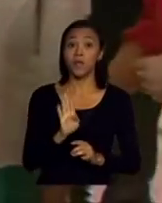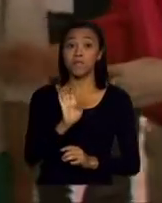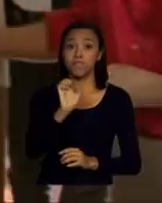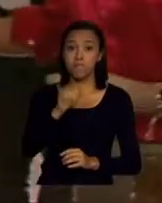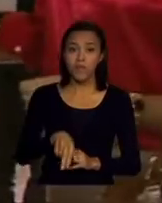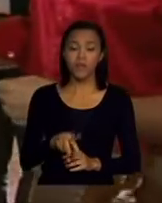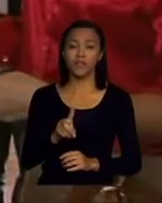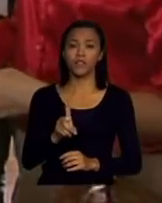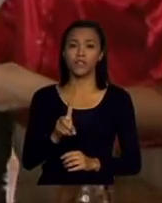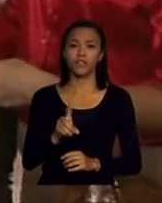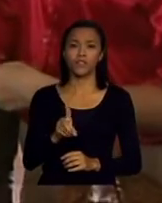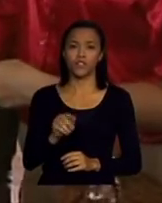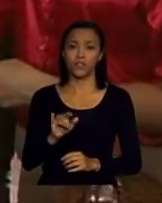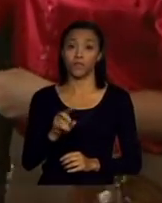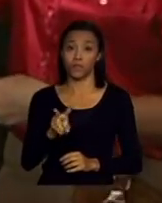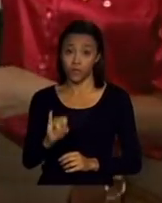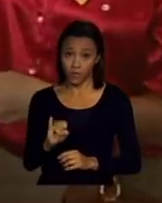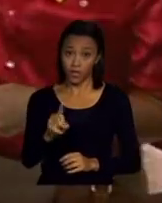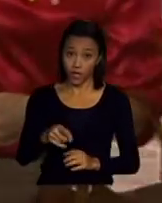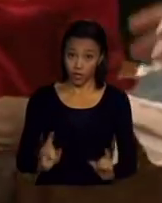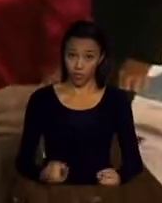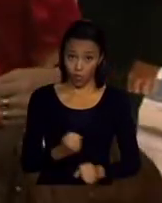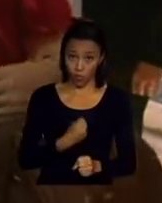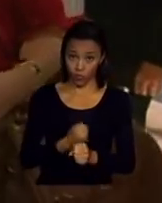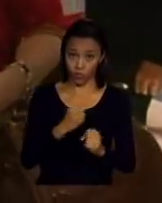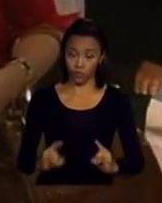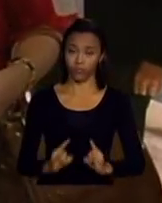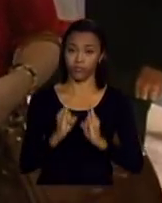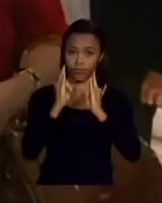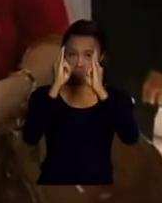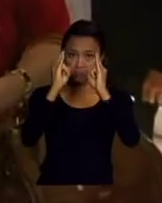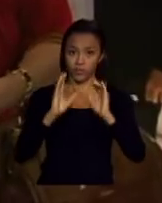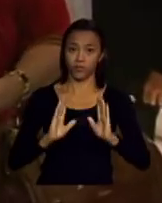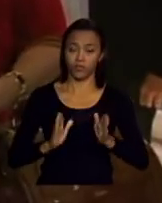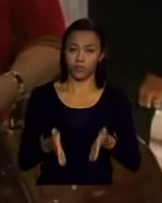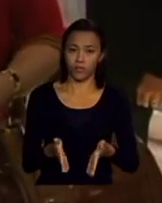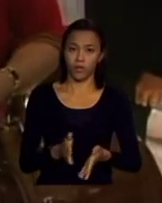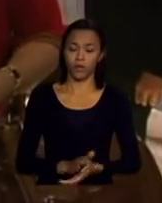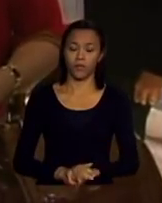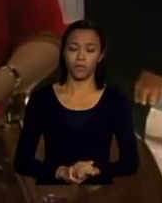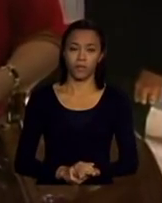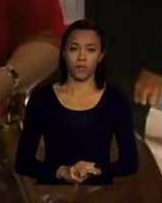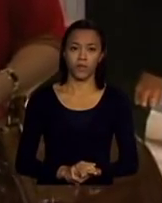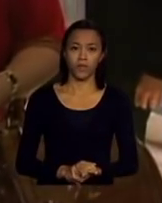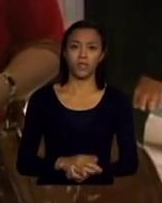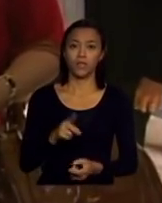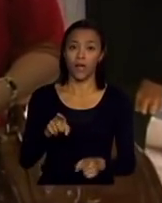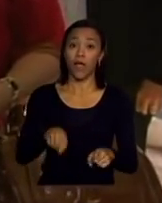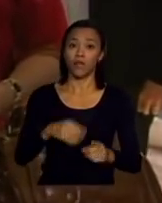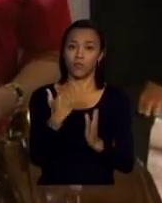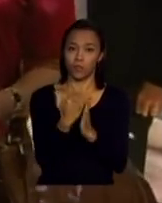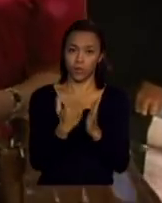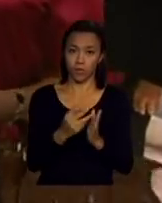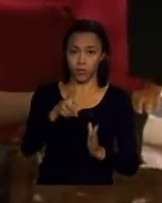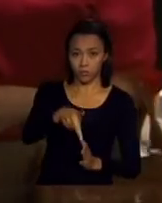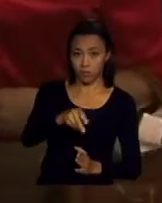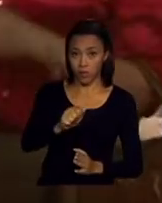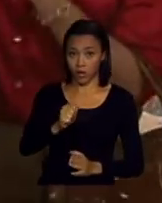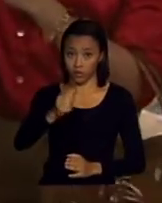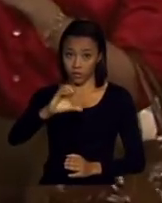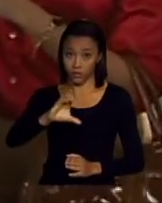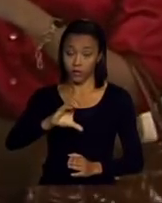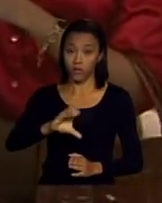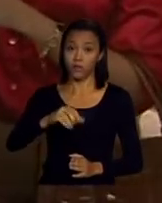Viver, o residencial que foi construído por meio do PAC 2.